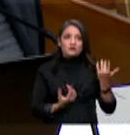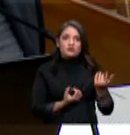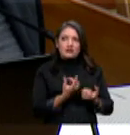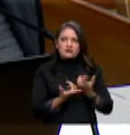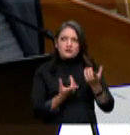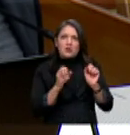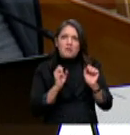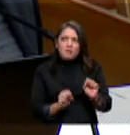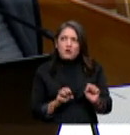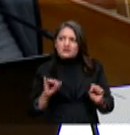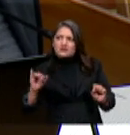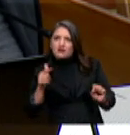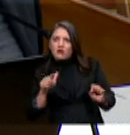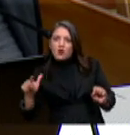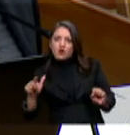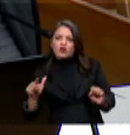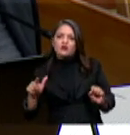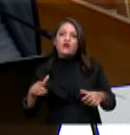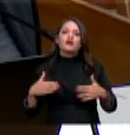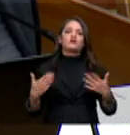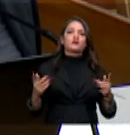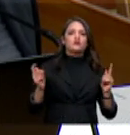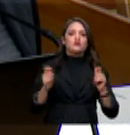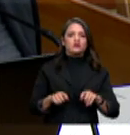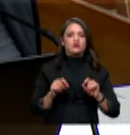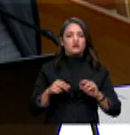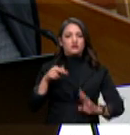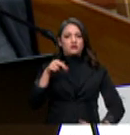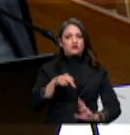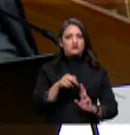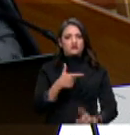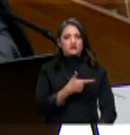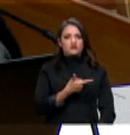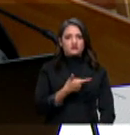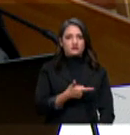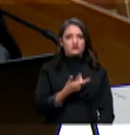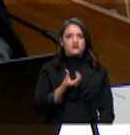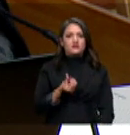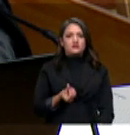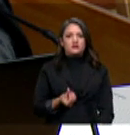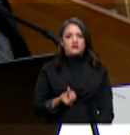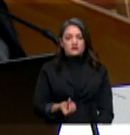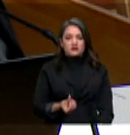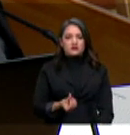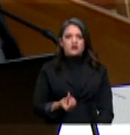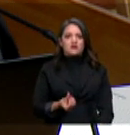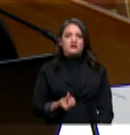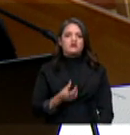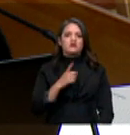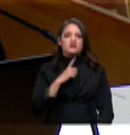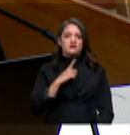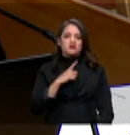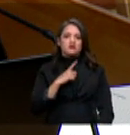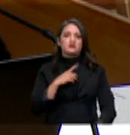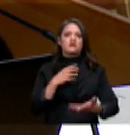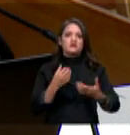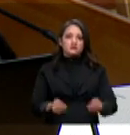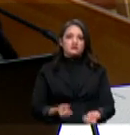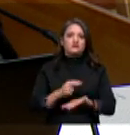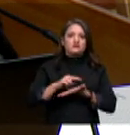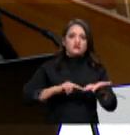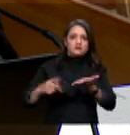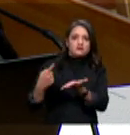caso, dá preponderância, na forma do inciso 26 do artigo 7º, ao reconhecimento das convenções